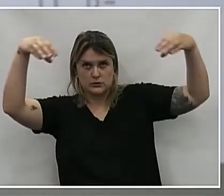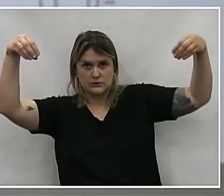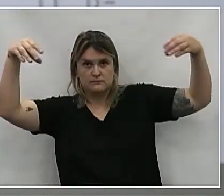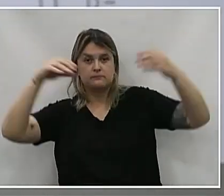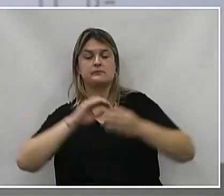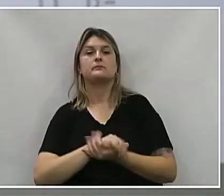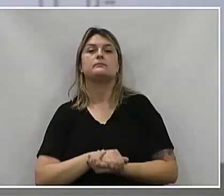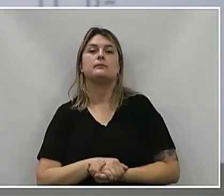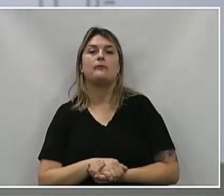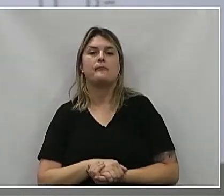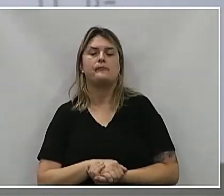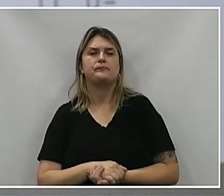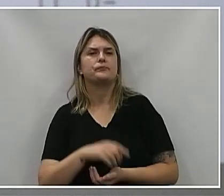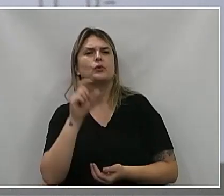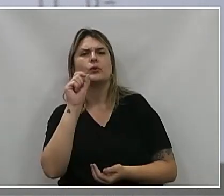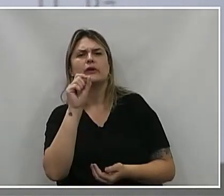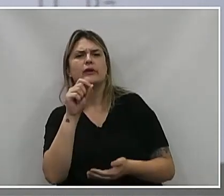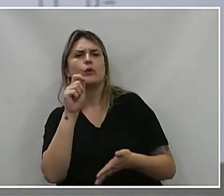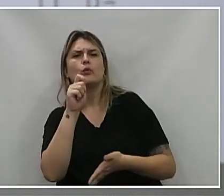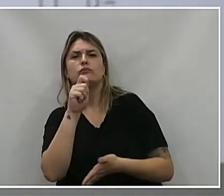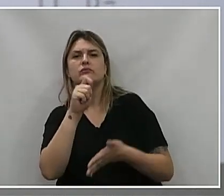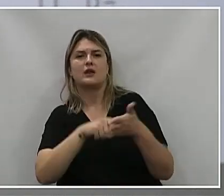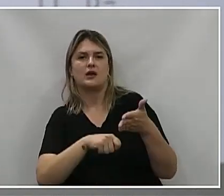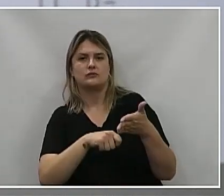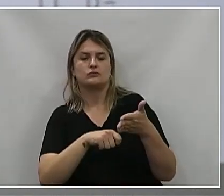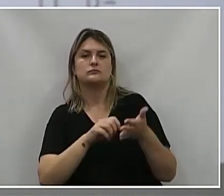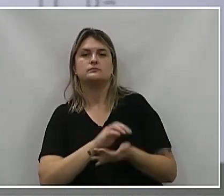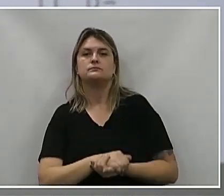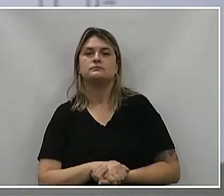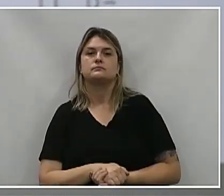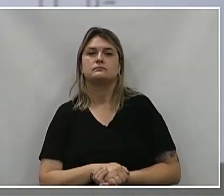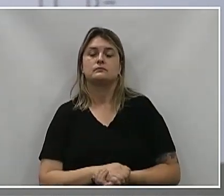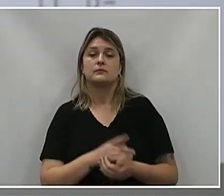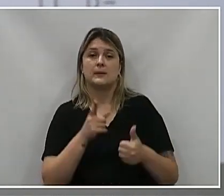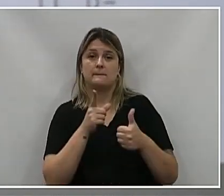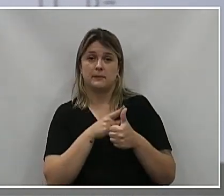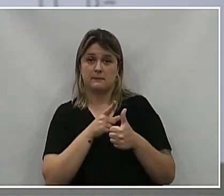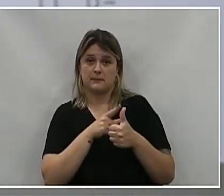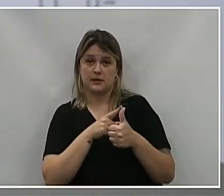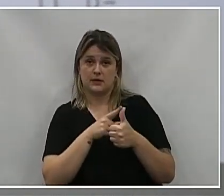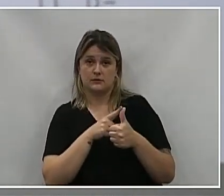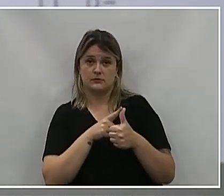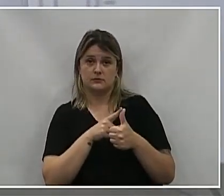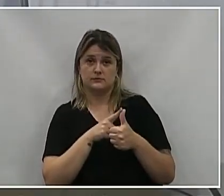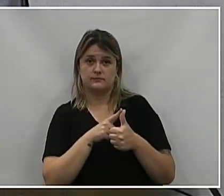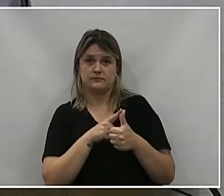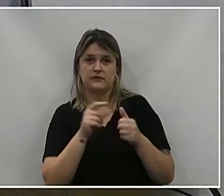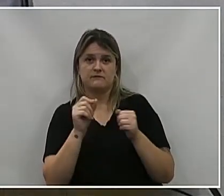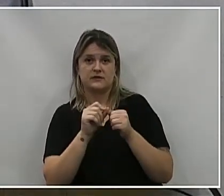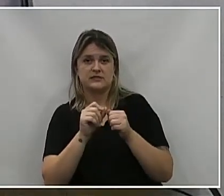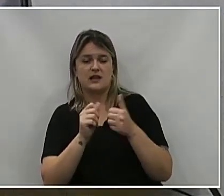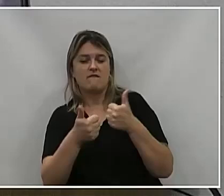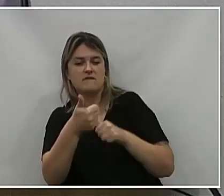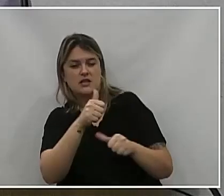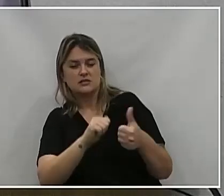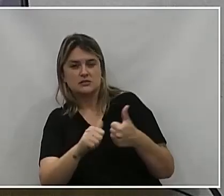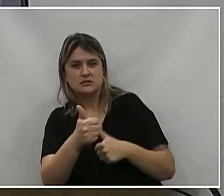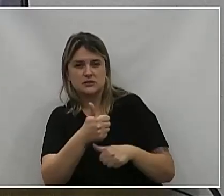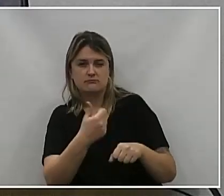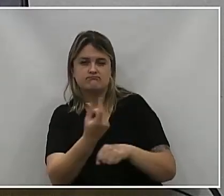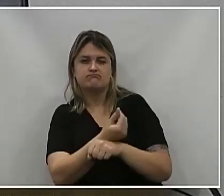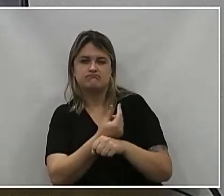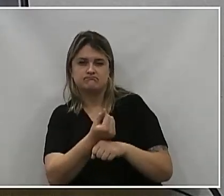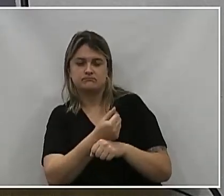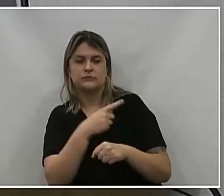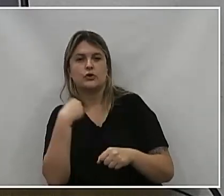pública, o que foi contratado da nossa parte, né? Então, primeira coisa, a avaliação econômica do município, que é